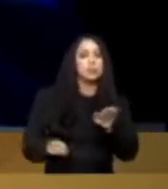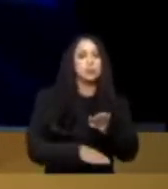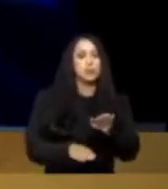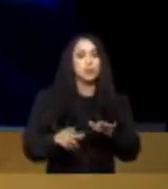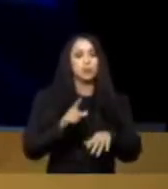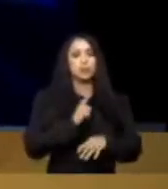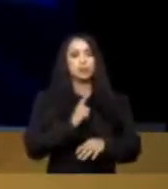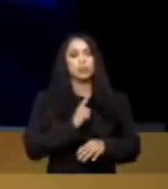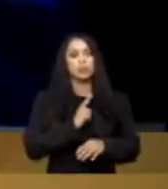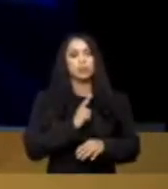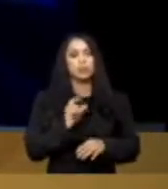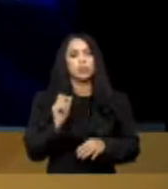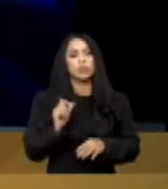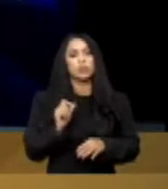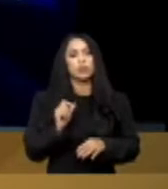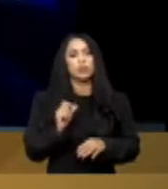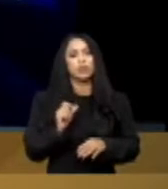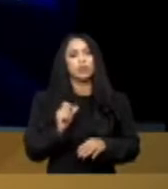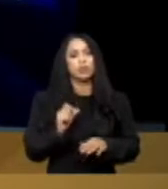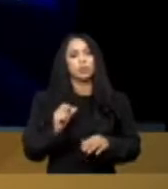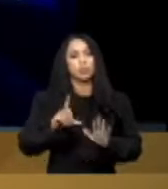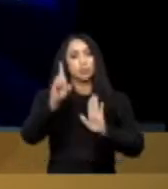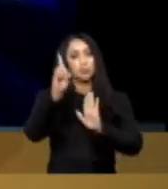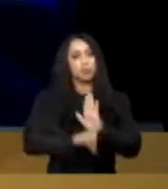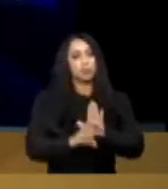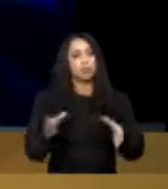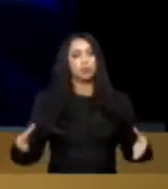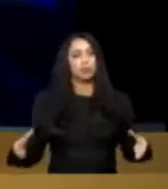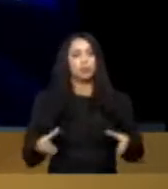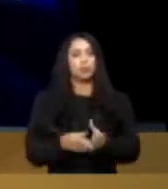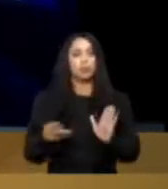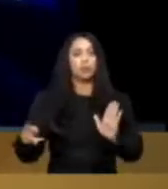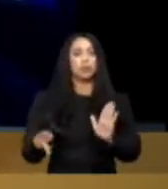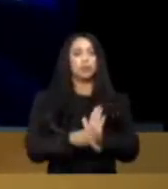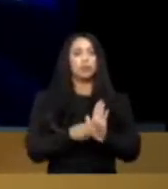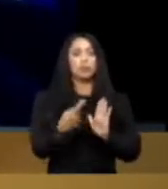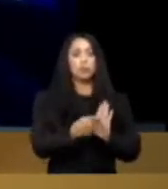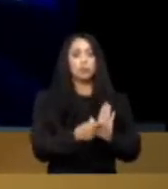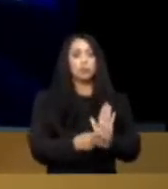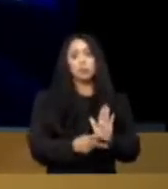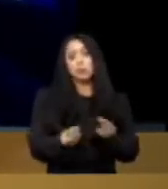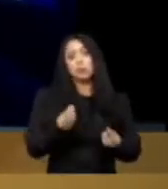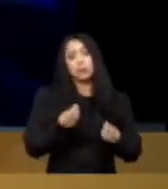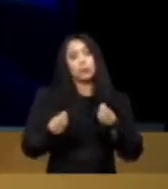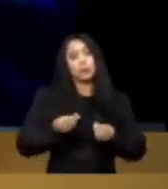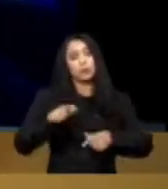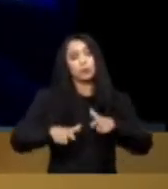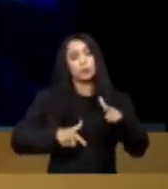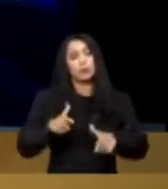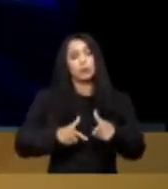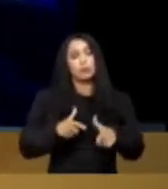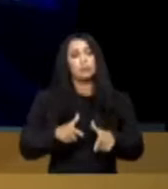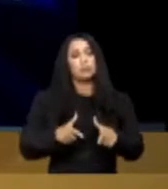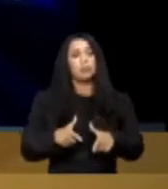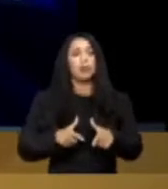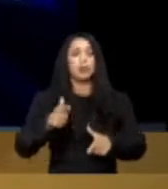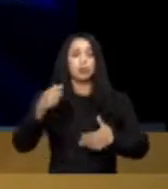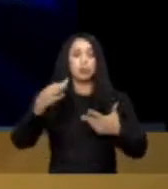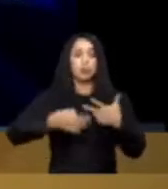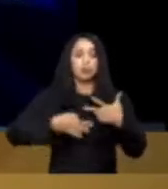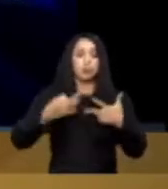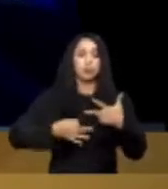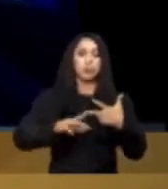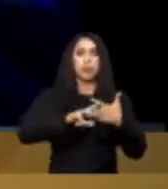afetar sobremaneira a tutela dos direitos coletivos e o próprio funcionamento judiciário, em sacrifício excessivo